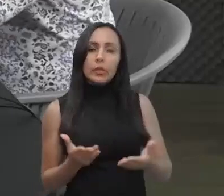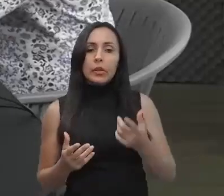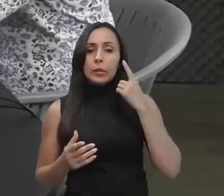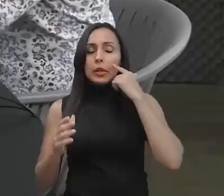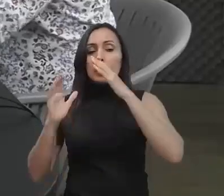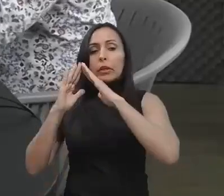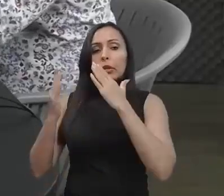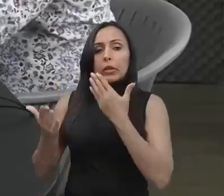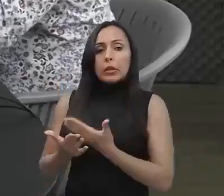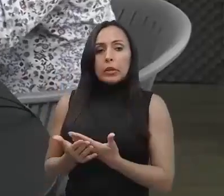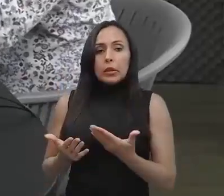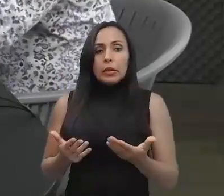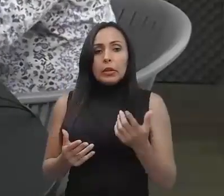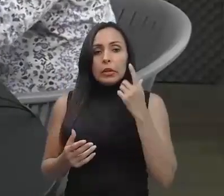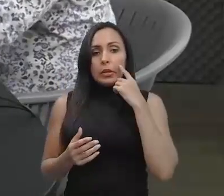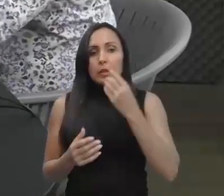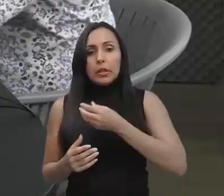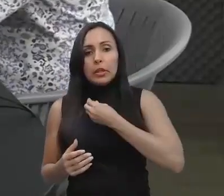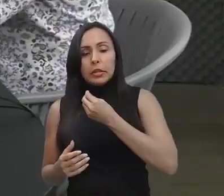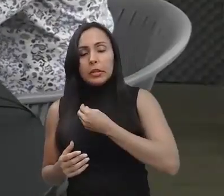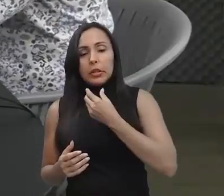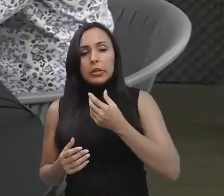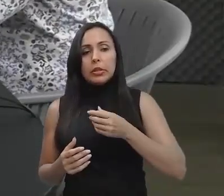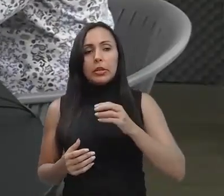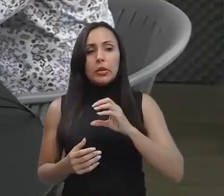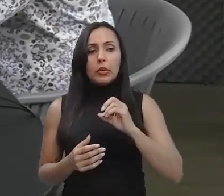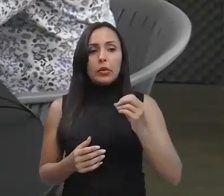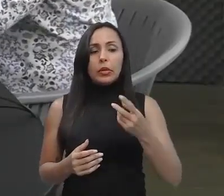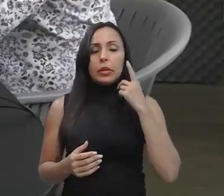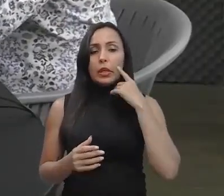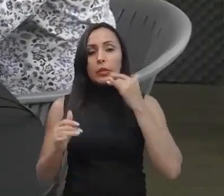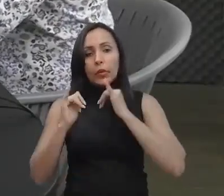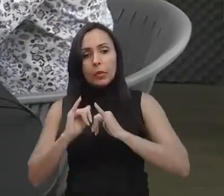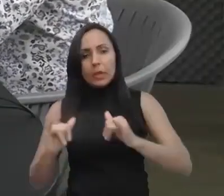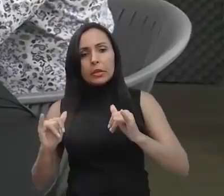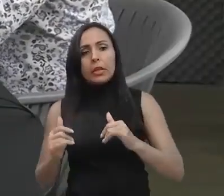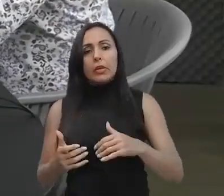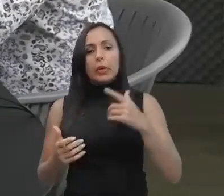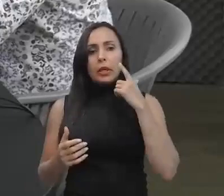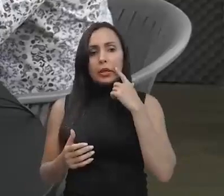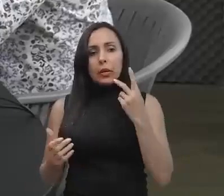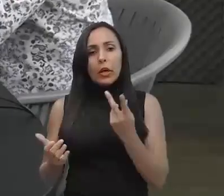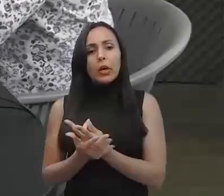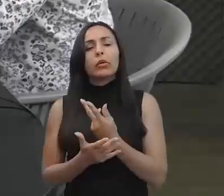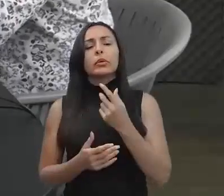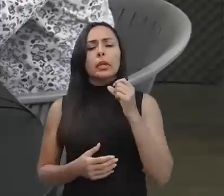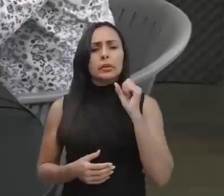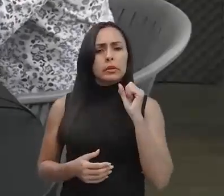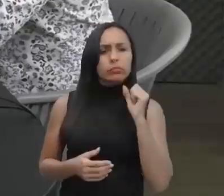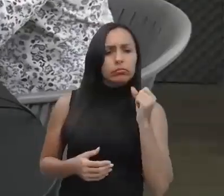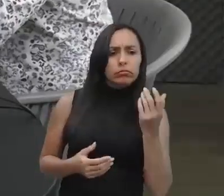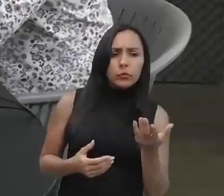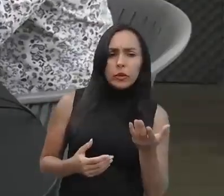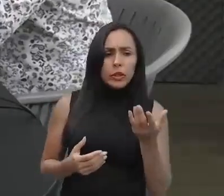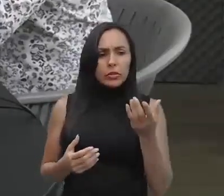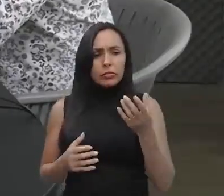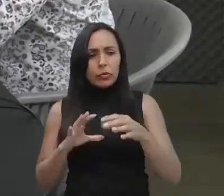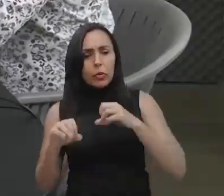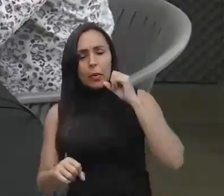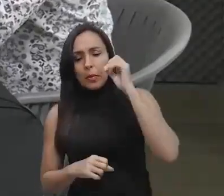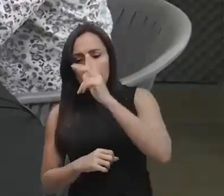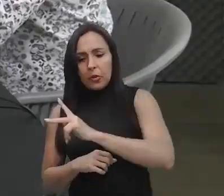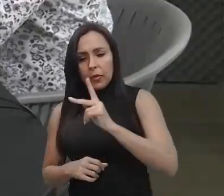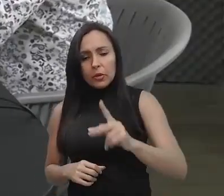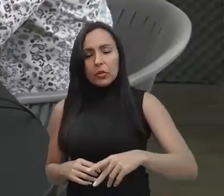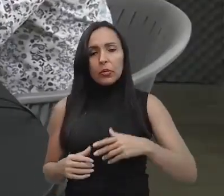se se existe ou não uma fake News ou até de Formação mesmo acontece de vocês formarem eh eh professores professoras ou isso